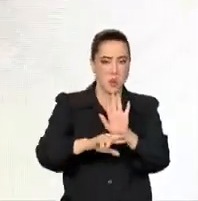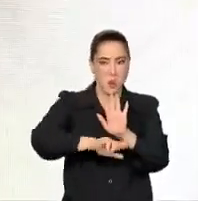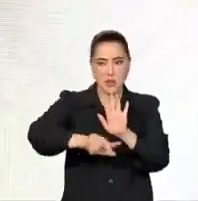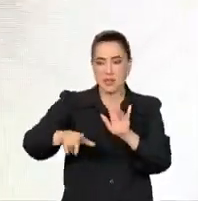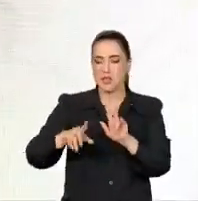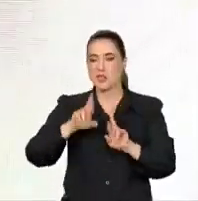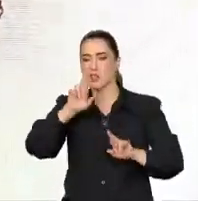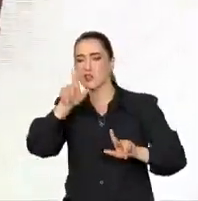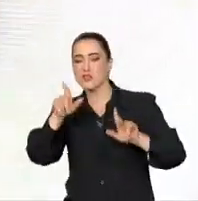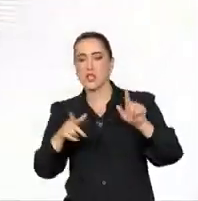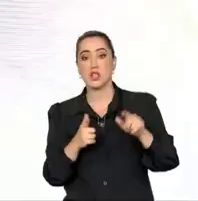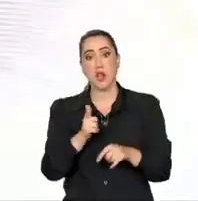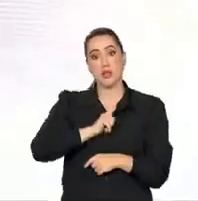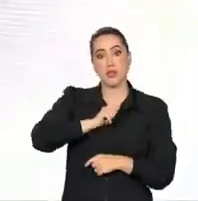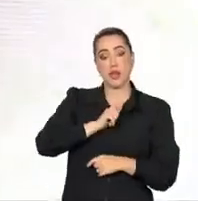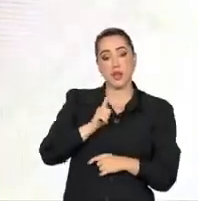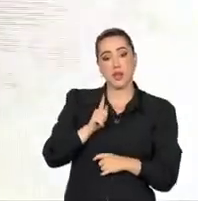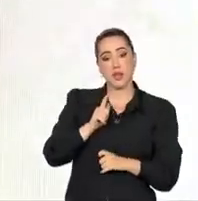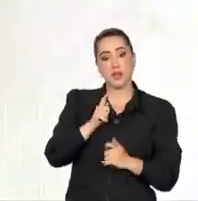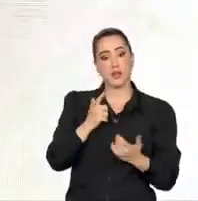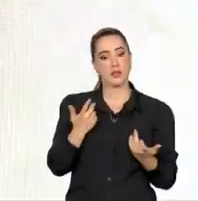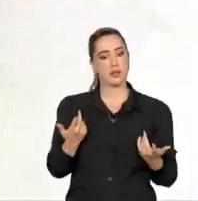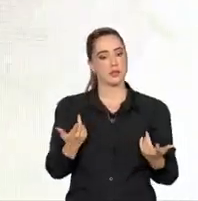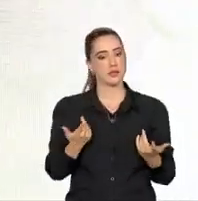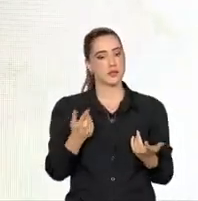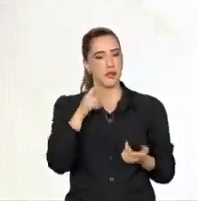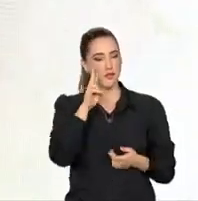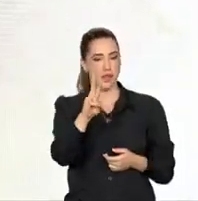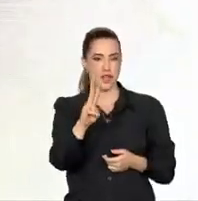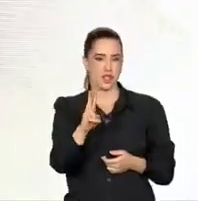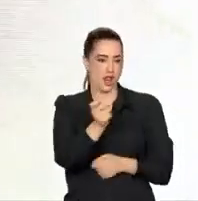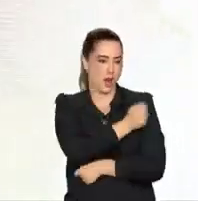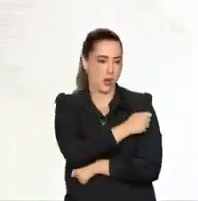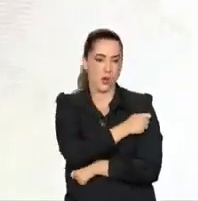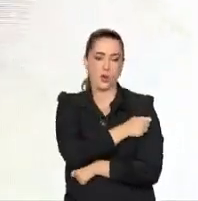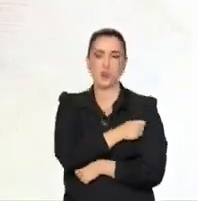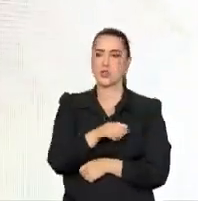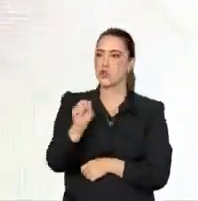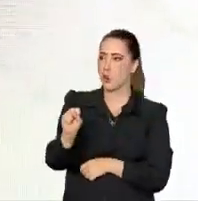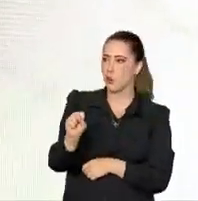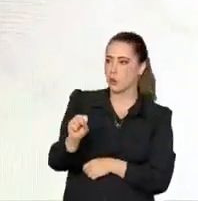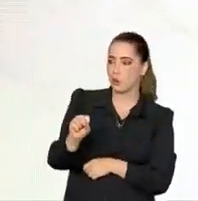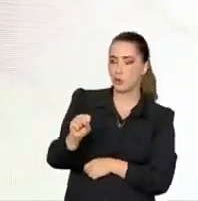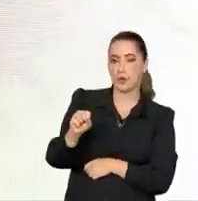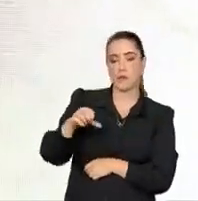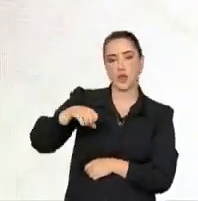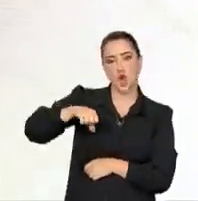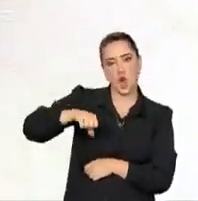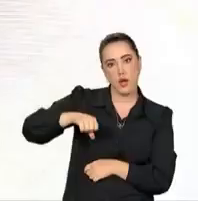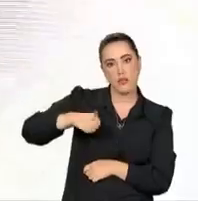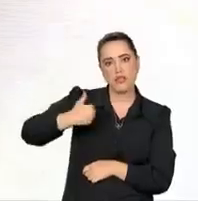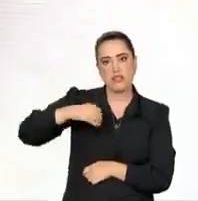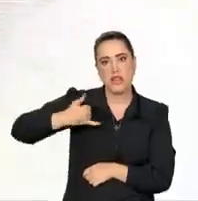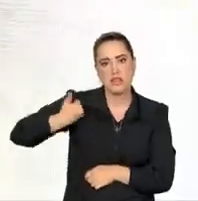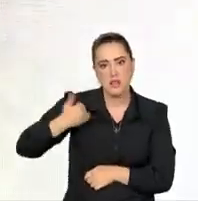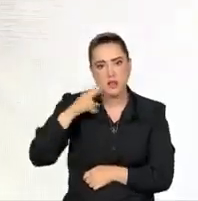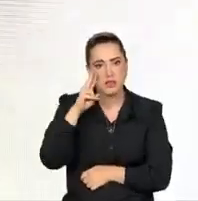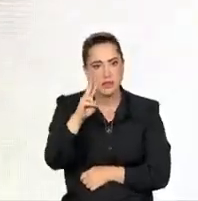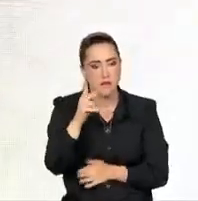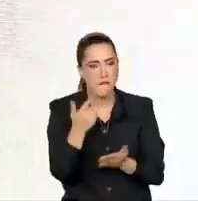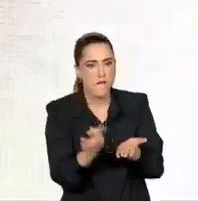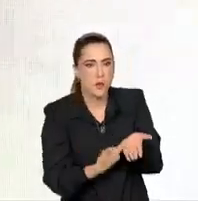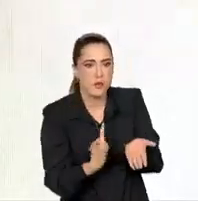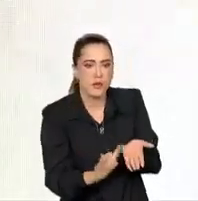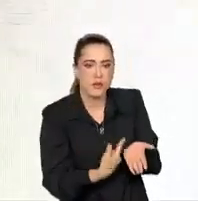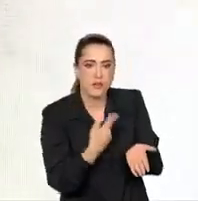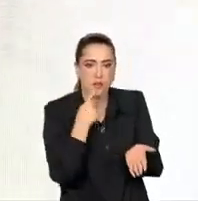nossa, professora, então existe. Imagina, alunos de 8, 9, 10 anos olhar para aquilo e falar, eu estou me reconhecendo nesse livro.